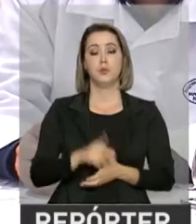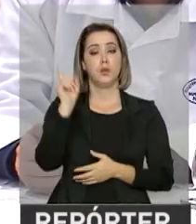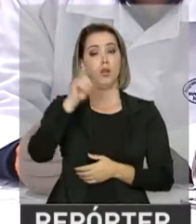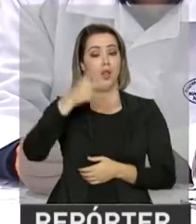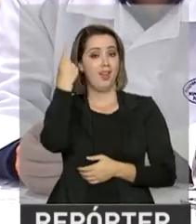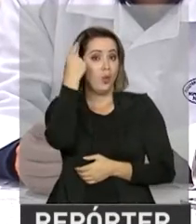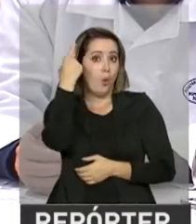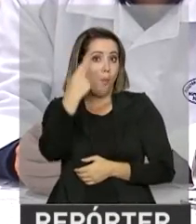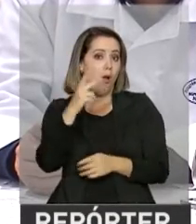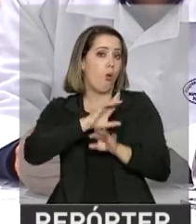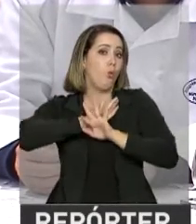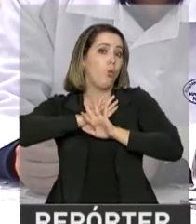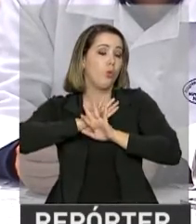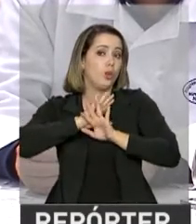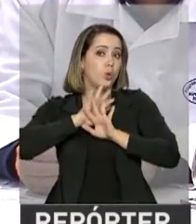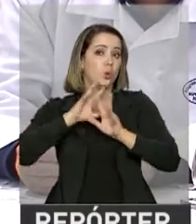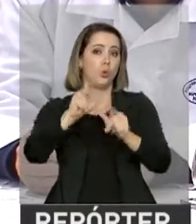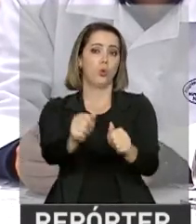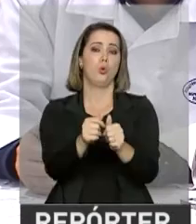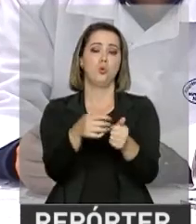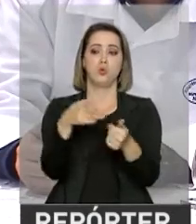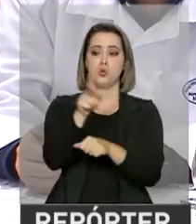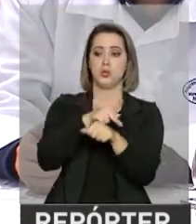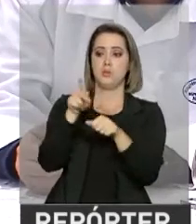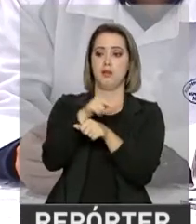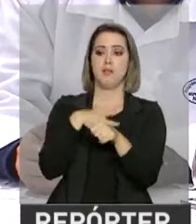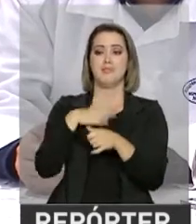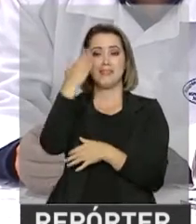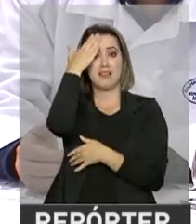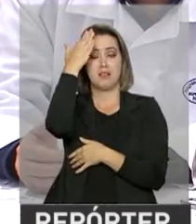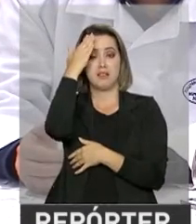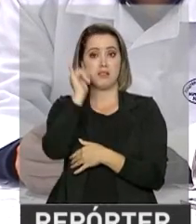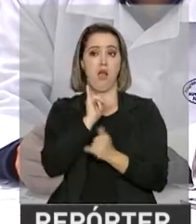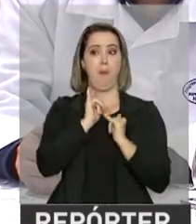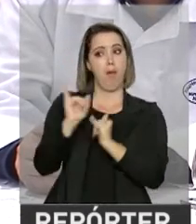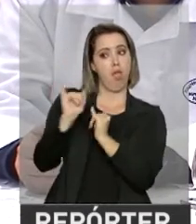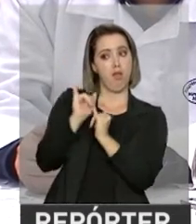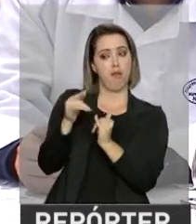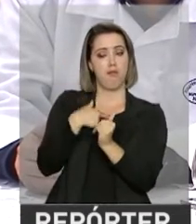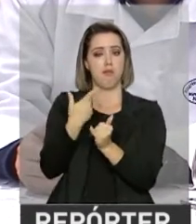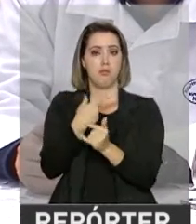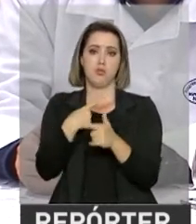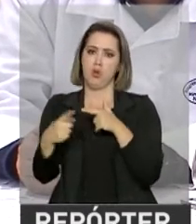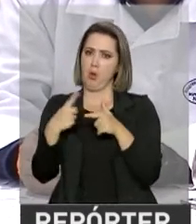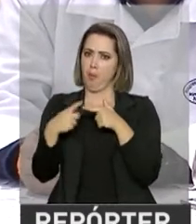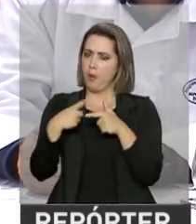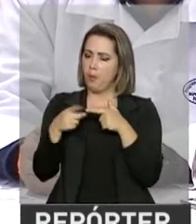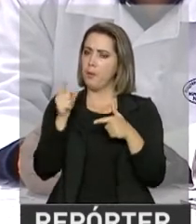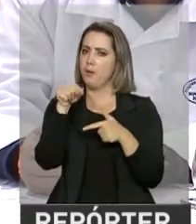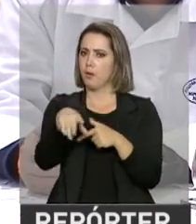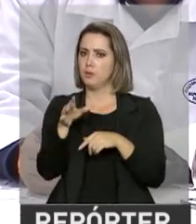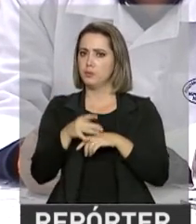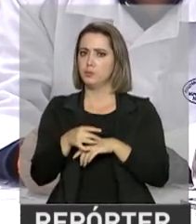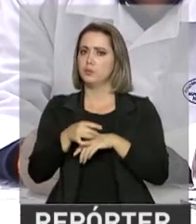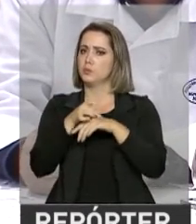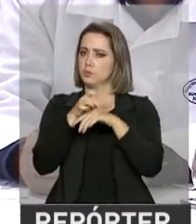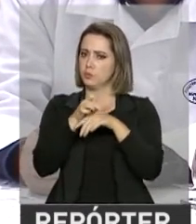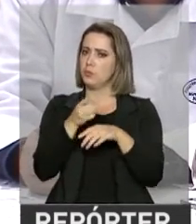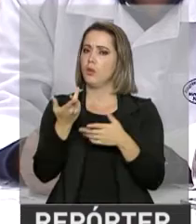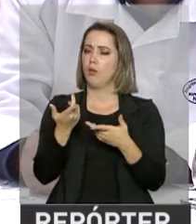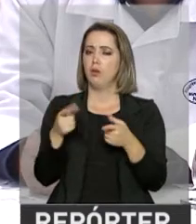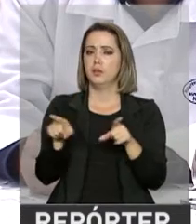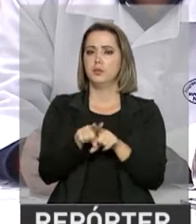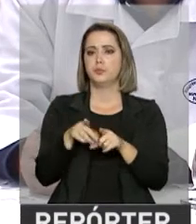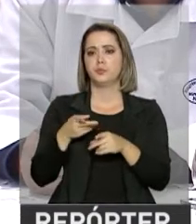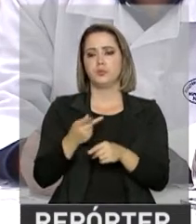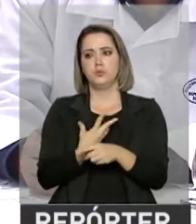todos os países que foram informados pelo mapa de que produtos do Brasil saíram para